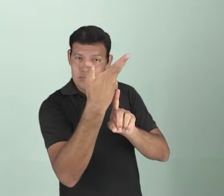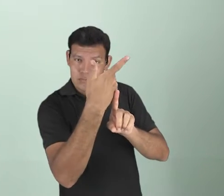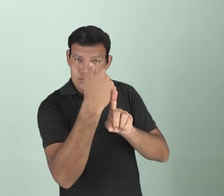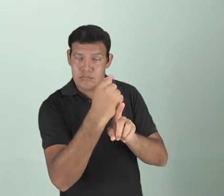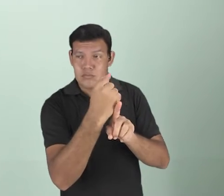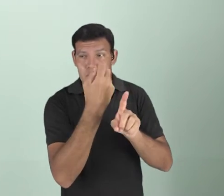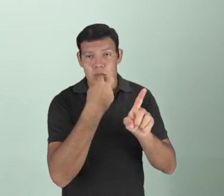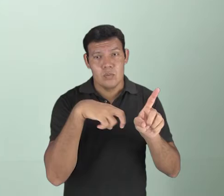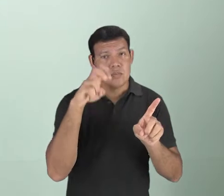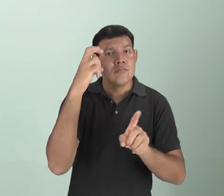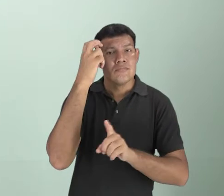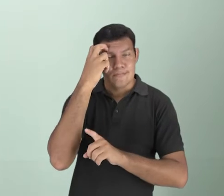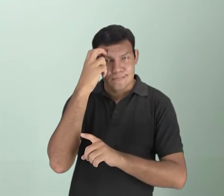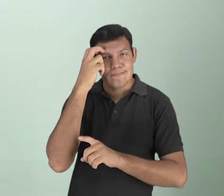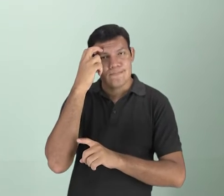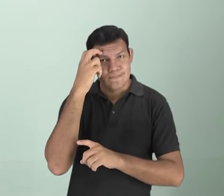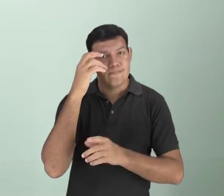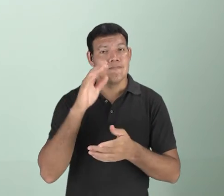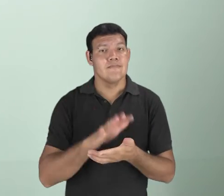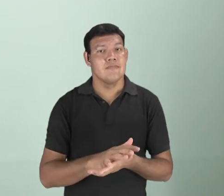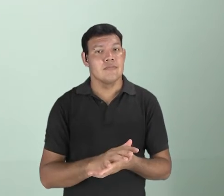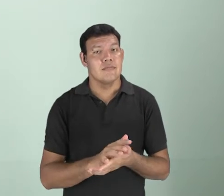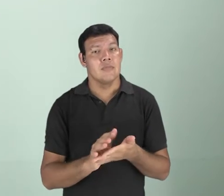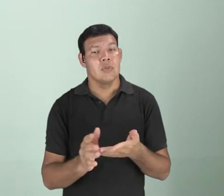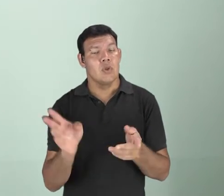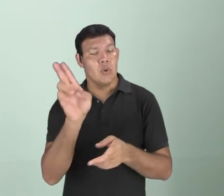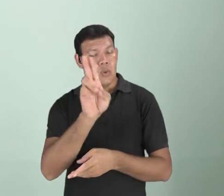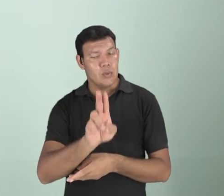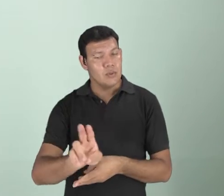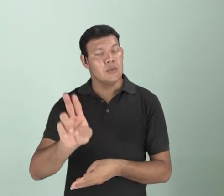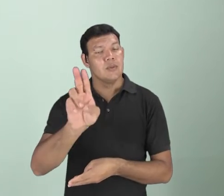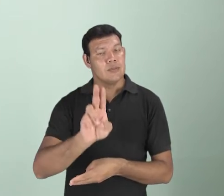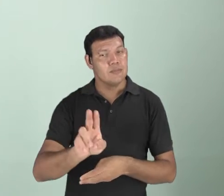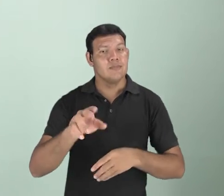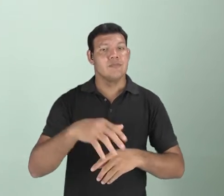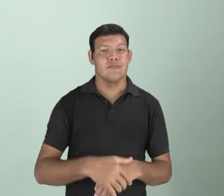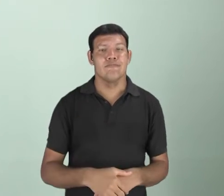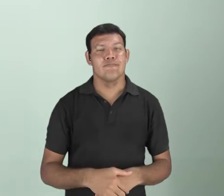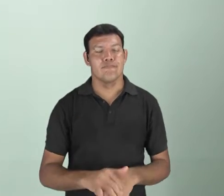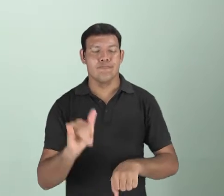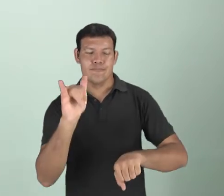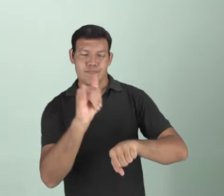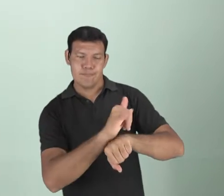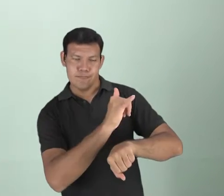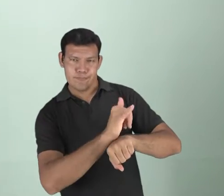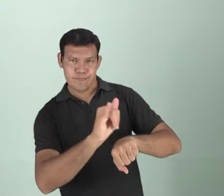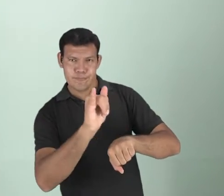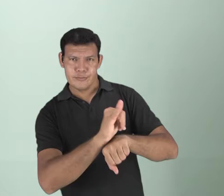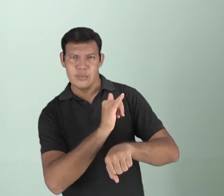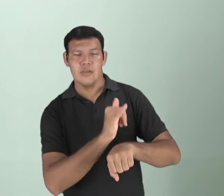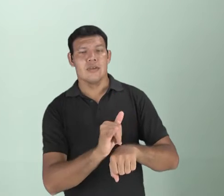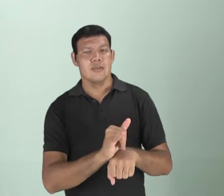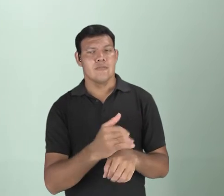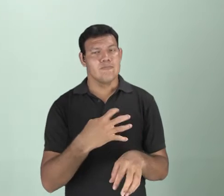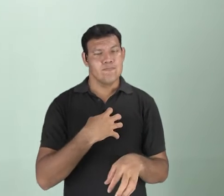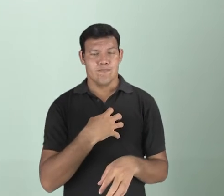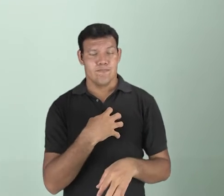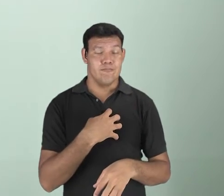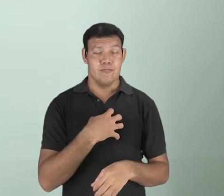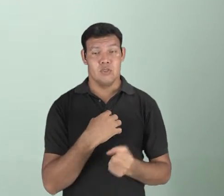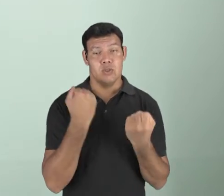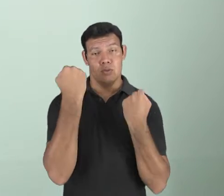e a cultura, elas acabam sendo utilizadas como técnicas do modo de produção